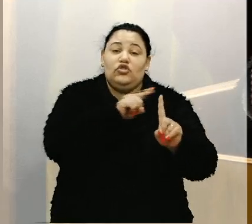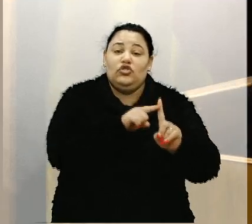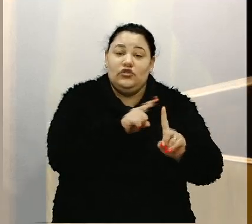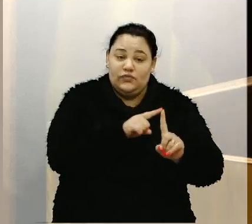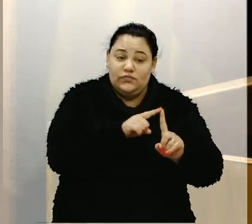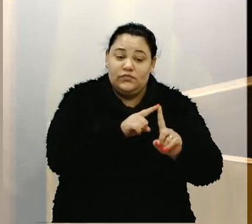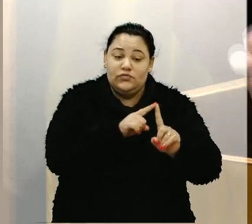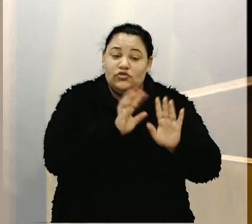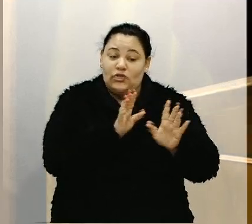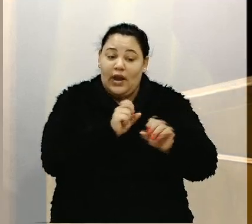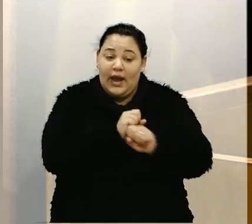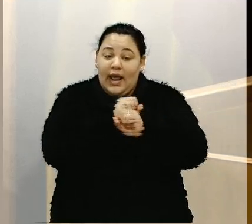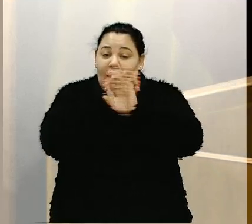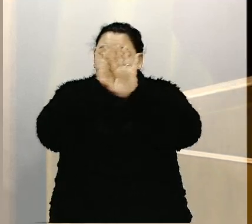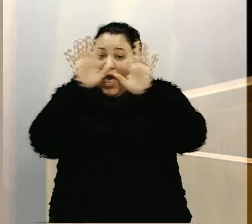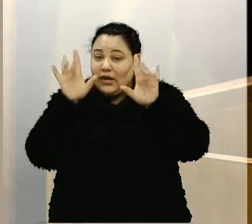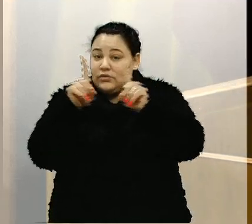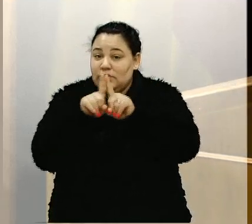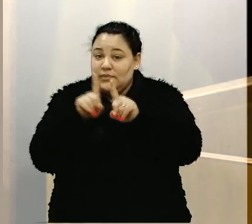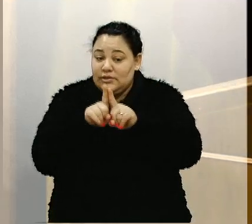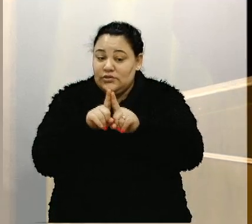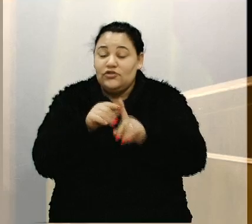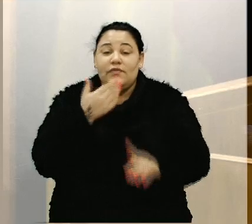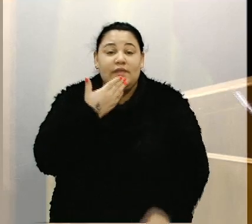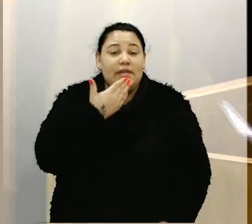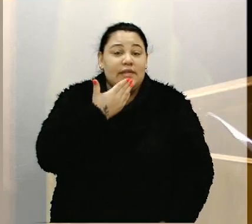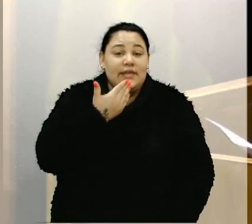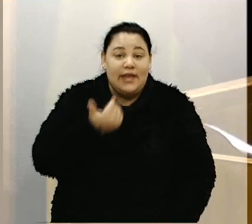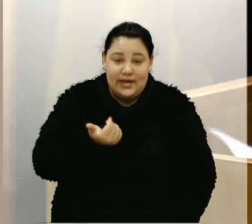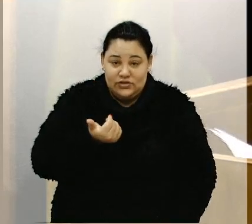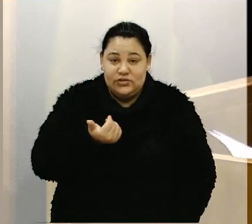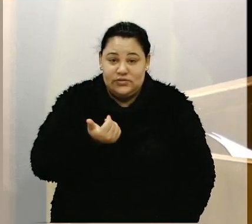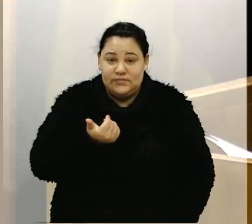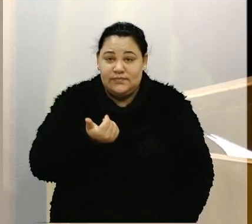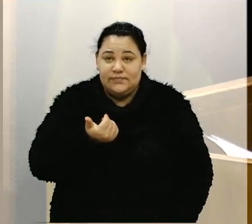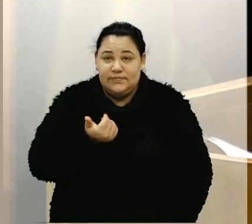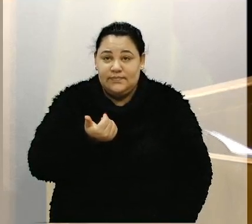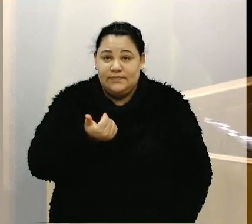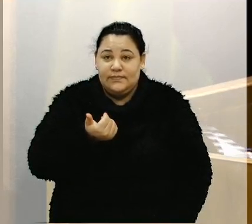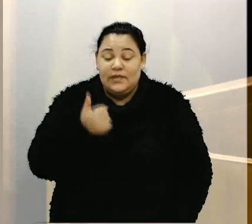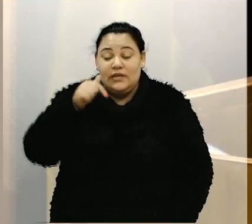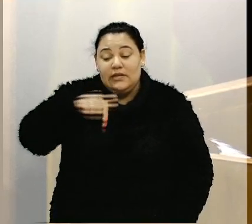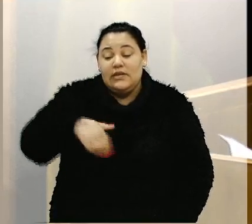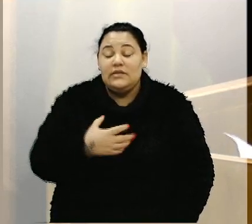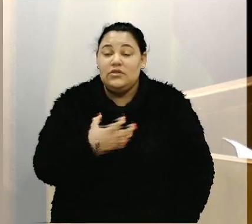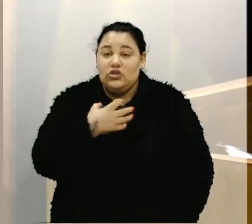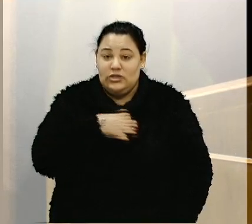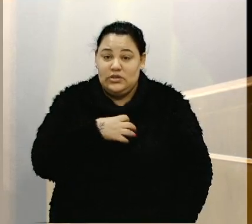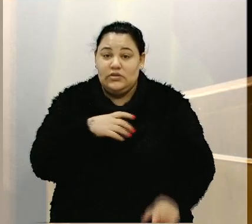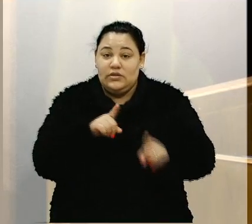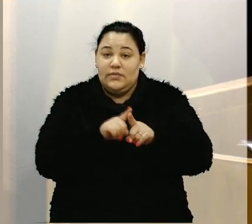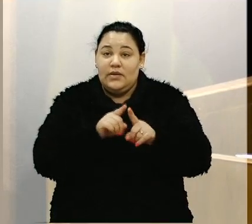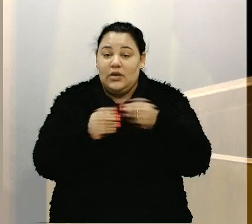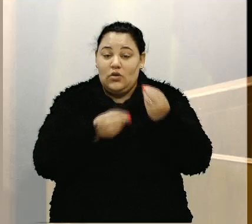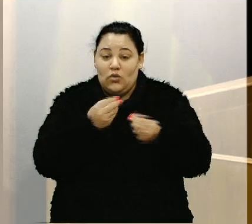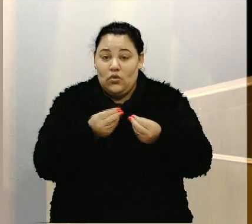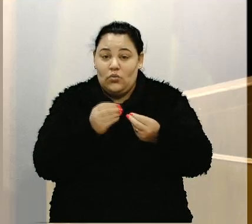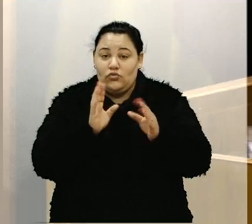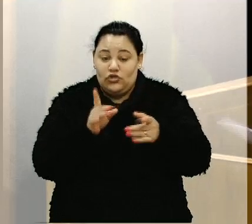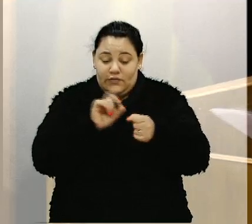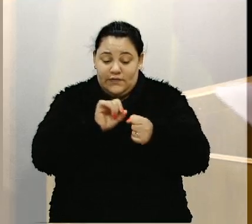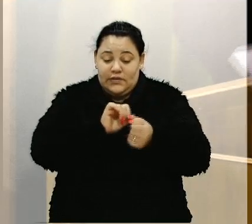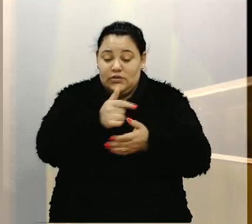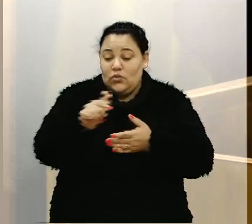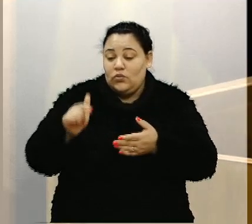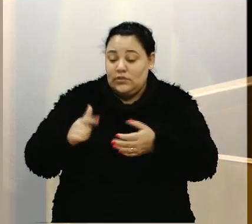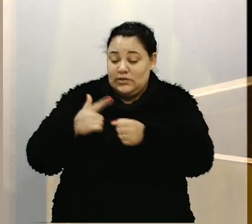claro de benefícios e intercâmbio. Dessa forma, como fez Detroit e outras cidades